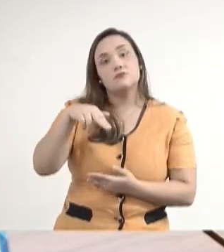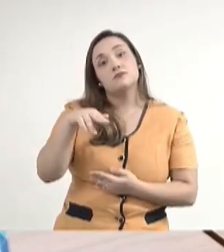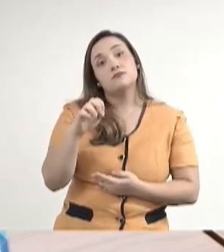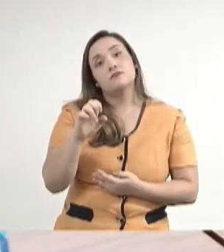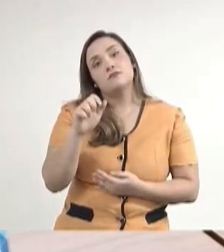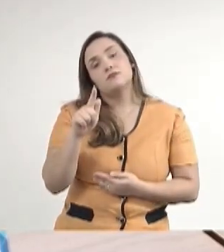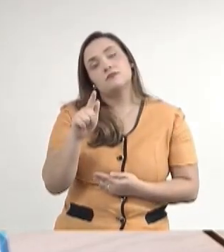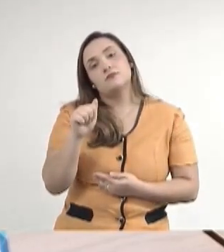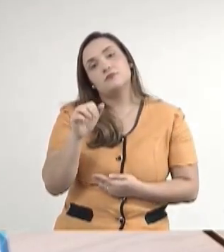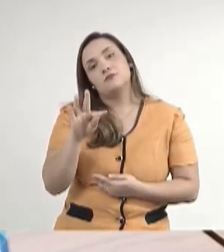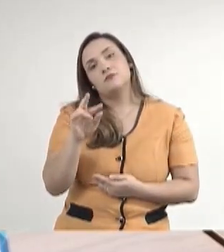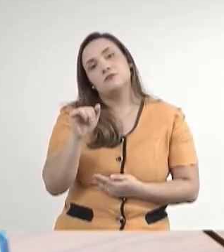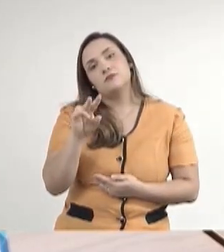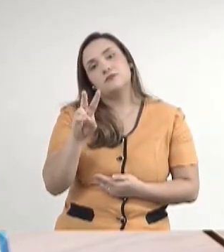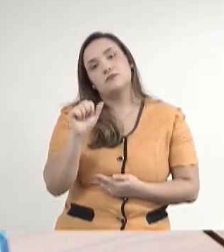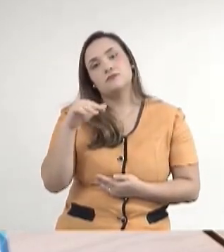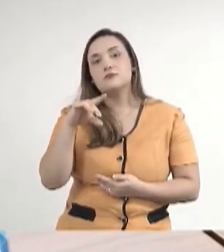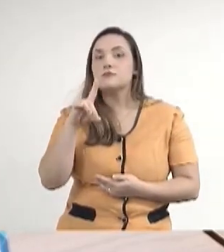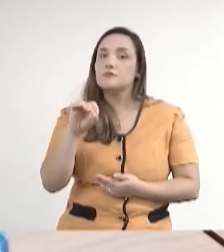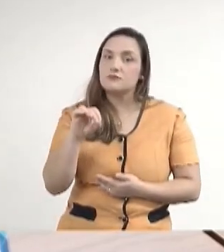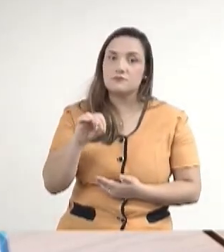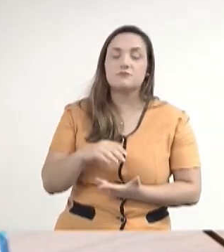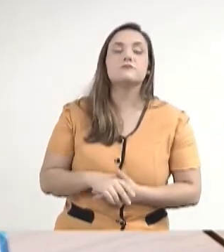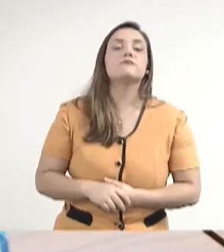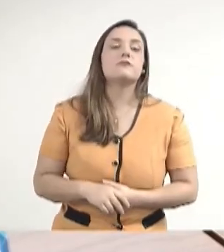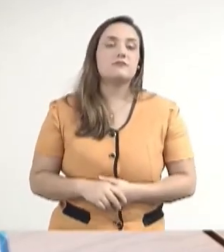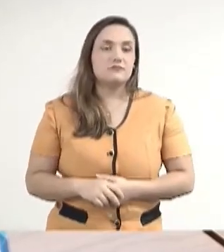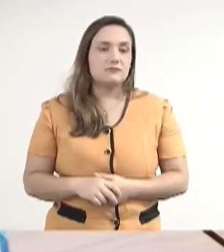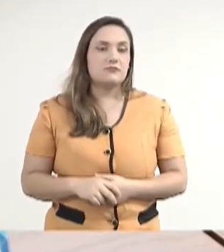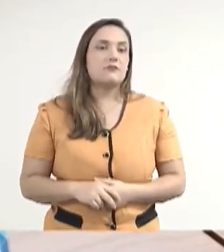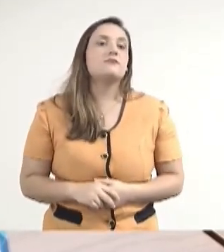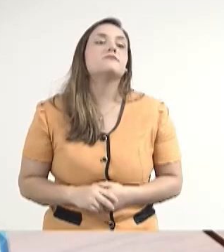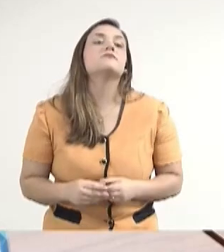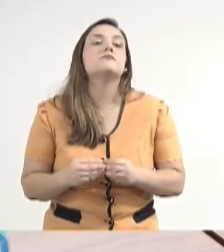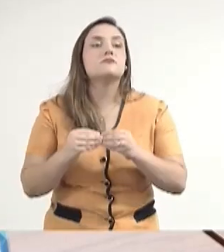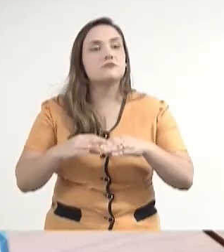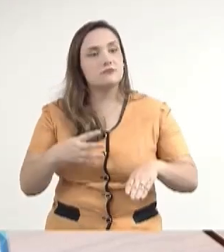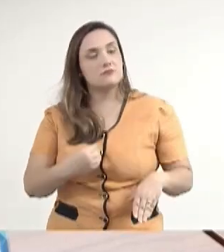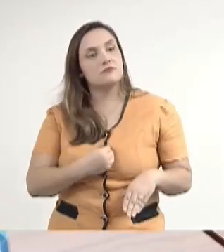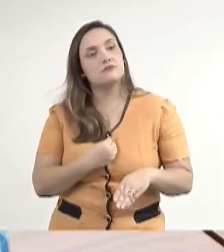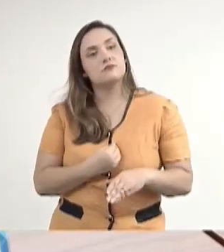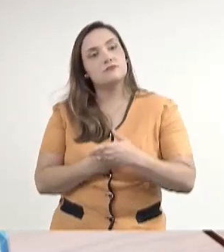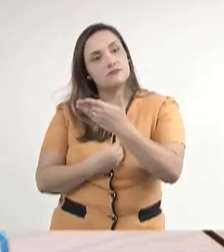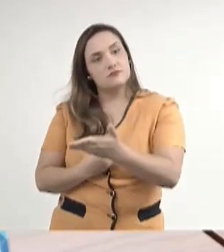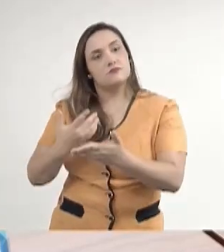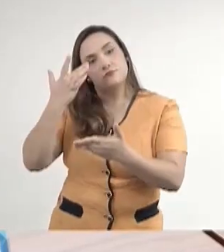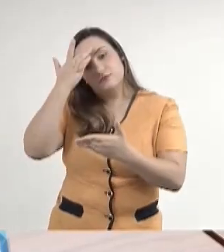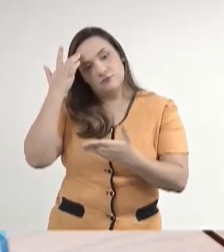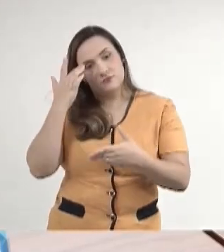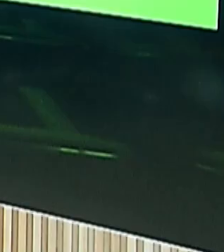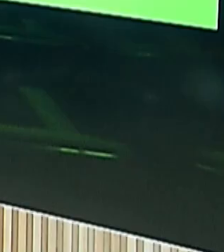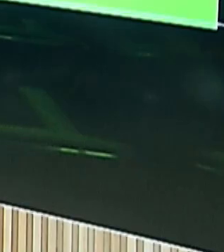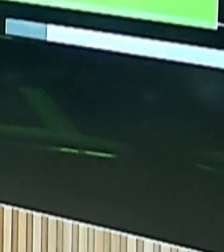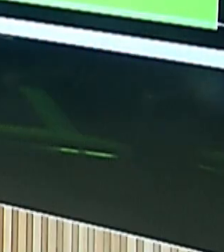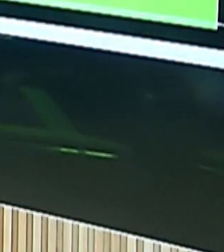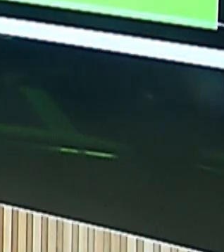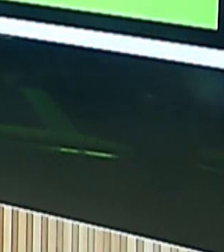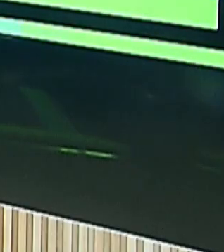negativando-as e impedindo, certamente causando mais aborrecimento na vida das pessoas.